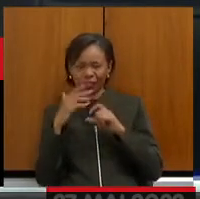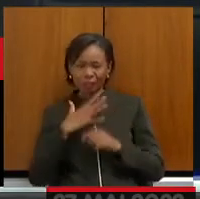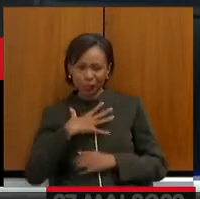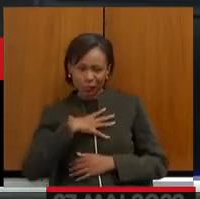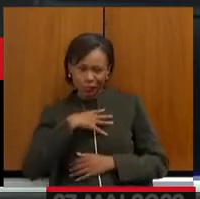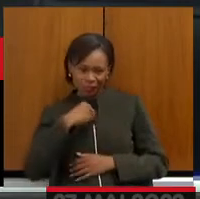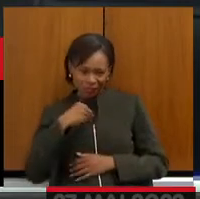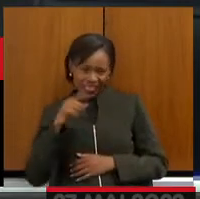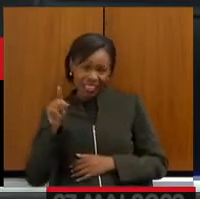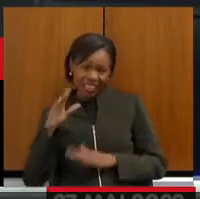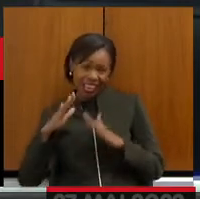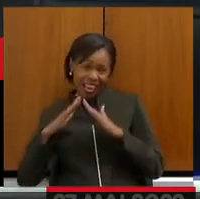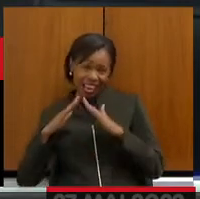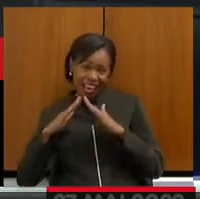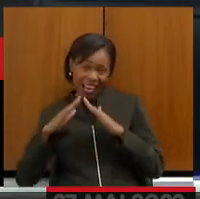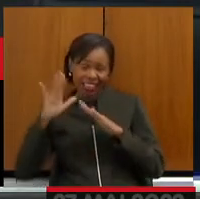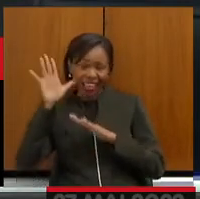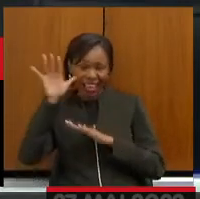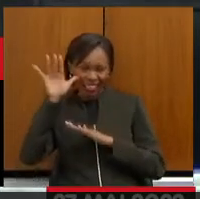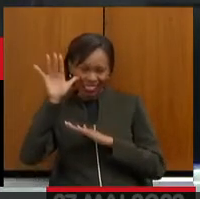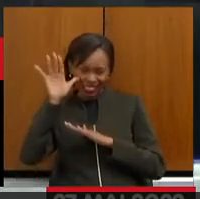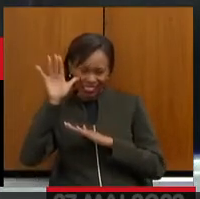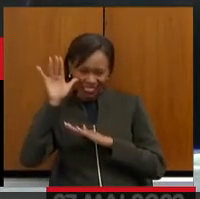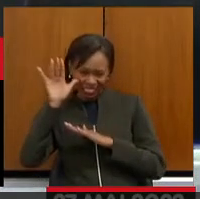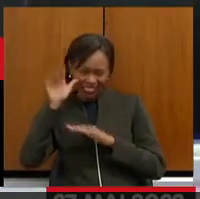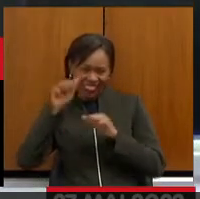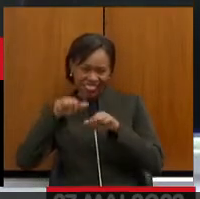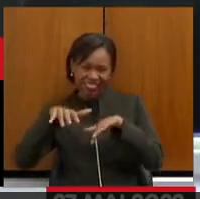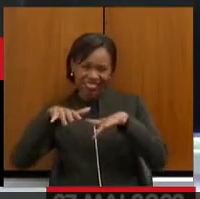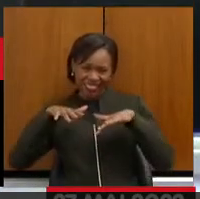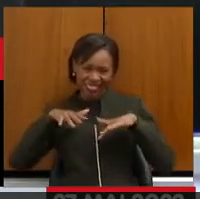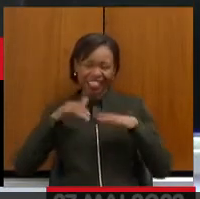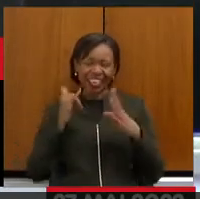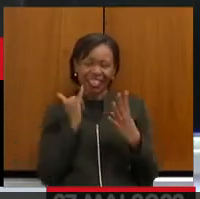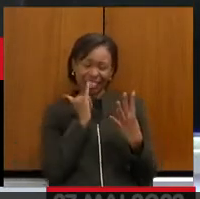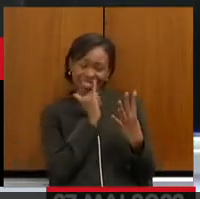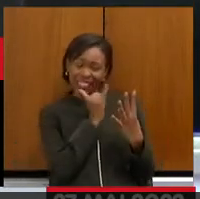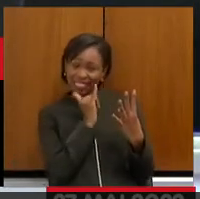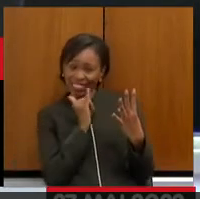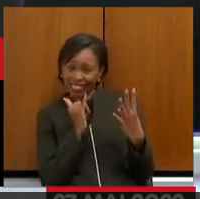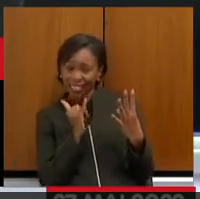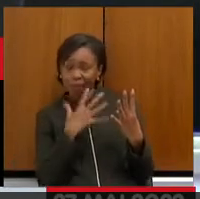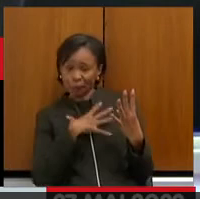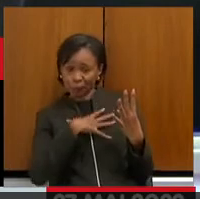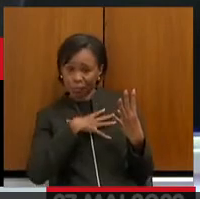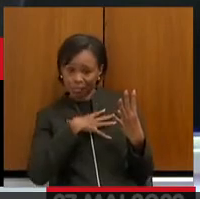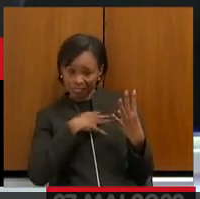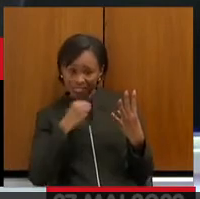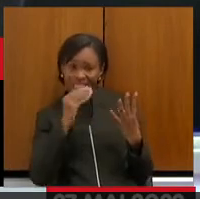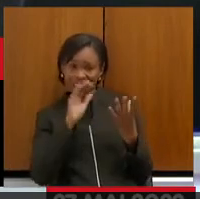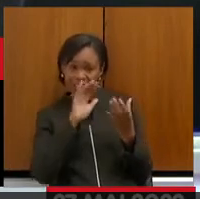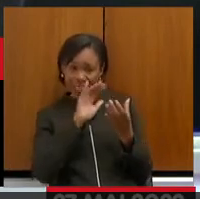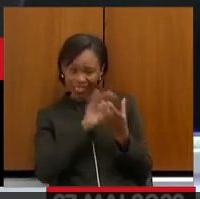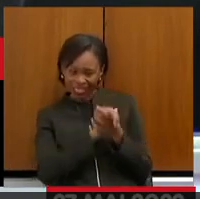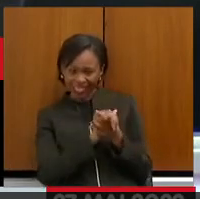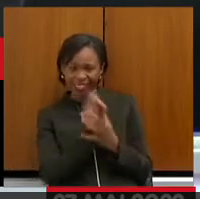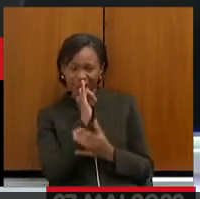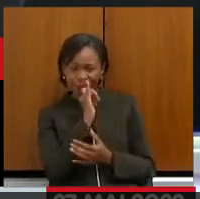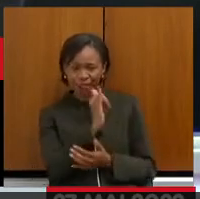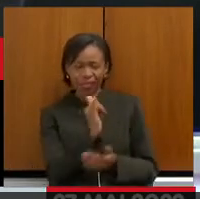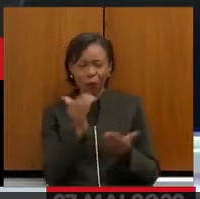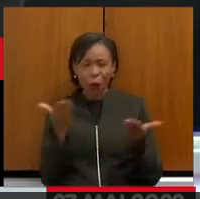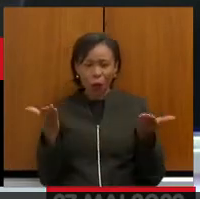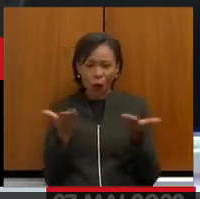assistindo a nossa plenária e eu quero dizer para o João para António Manuel e para o Alan que esse trabalho que nós estamos hoje